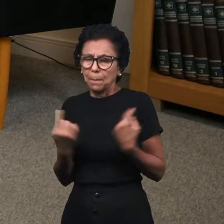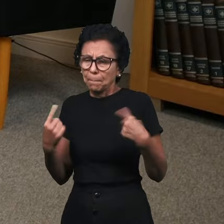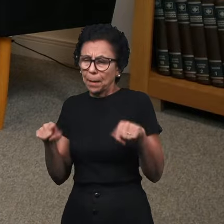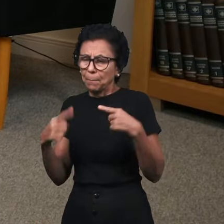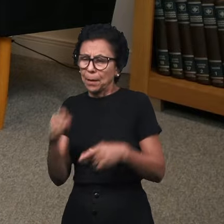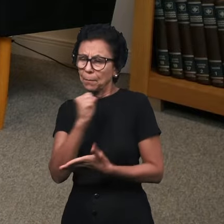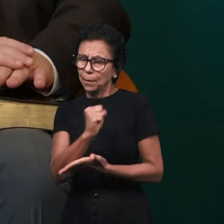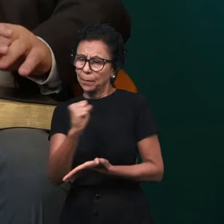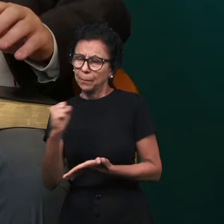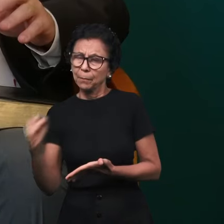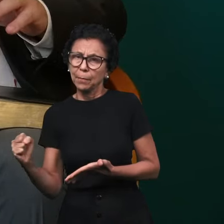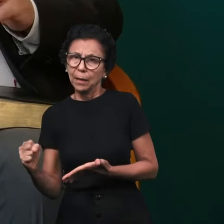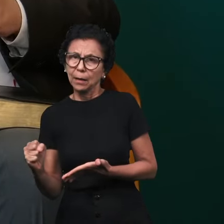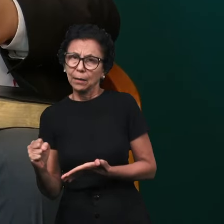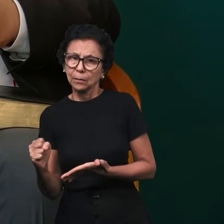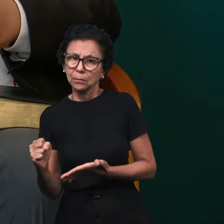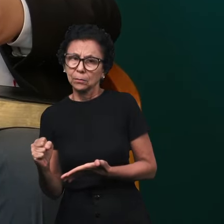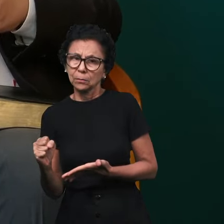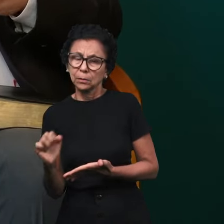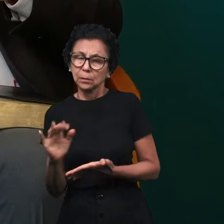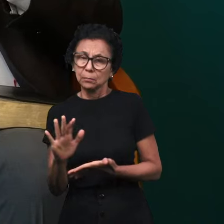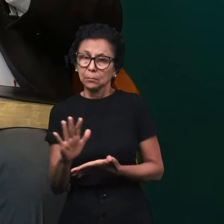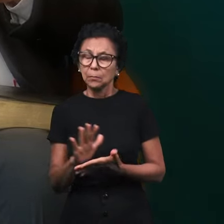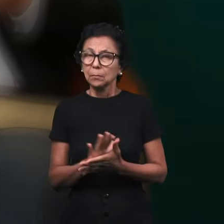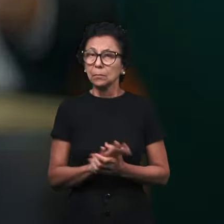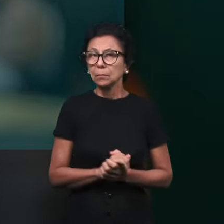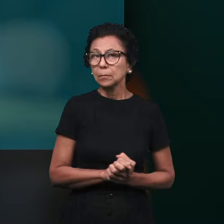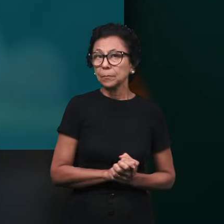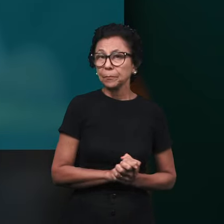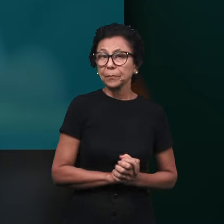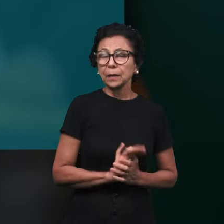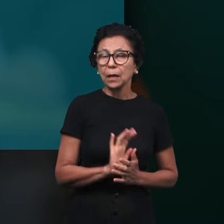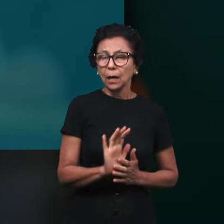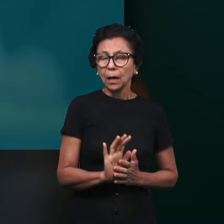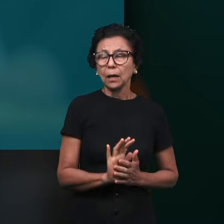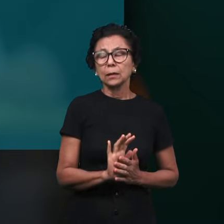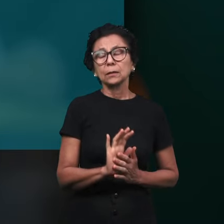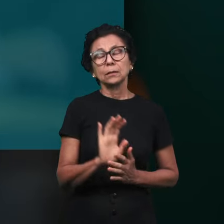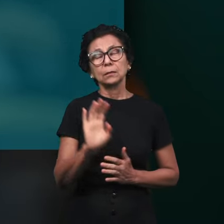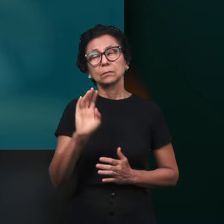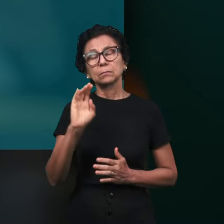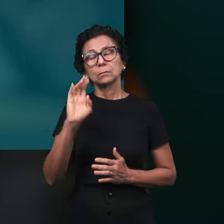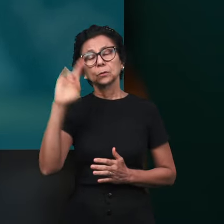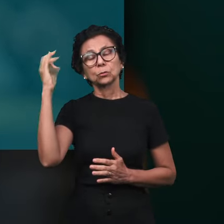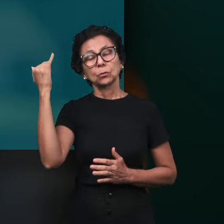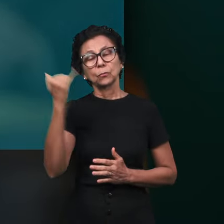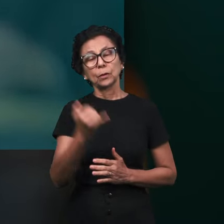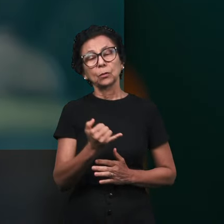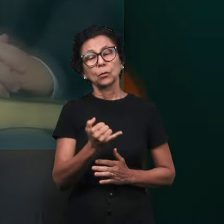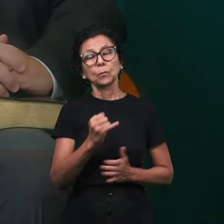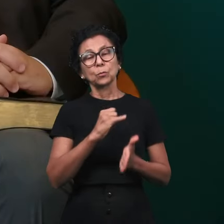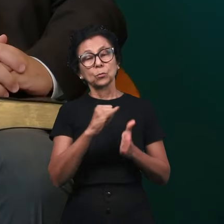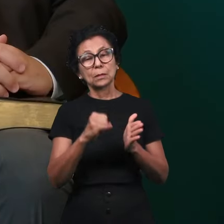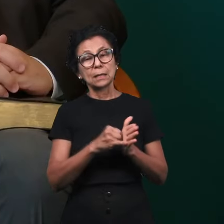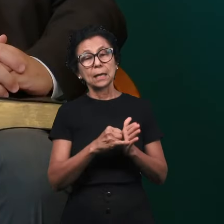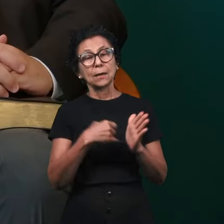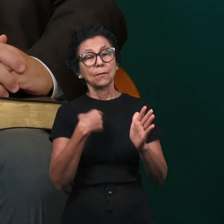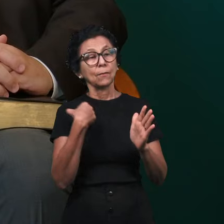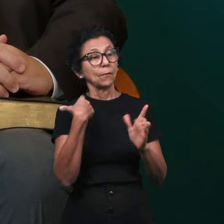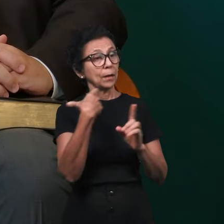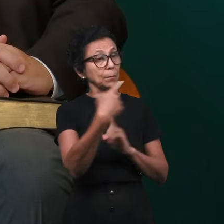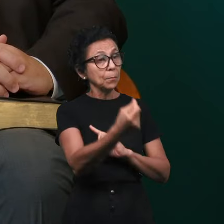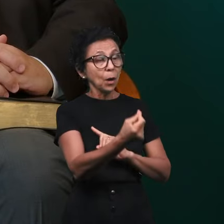Egito. Isso. Passado um tempo, o Senhor deu um sonho para ele para voltar novamente, porque aqueles perseguidores tinham morrido. Quer dizer,